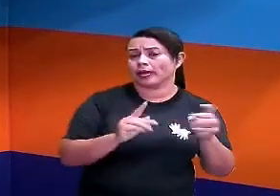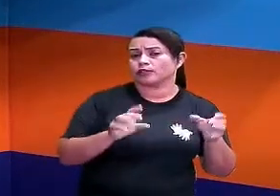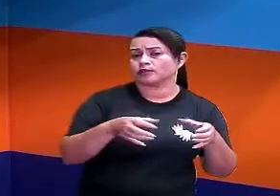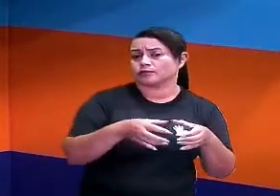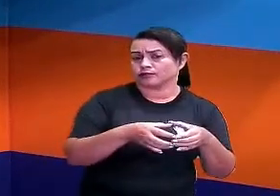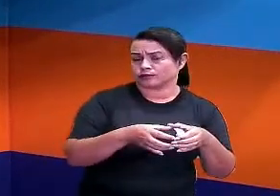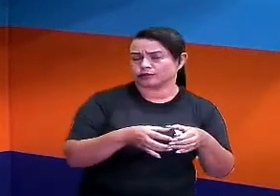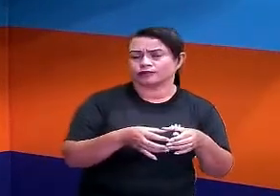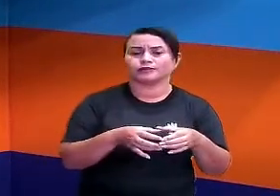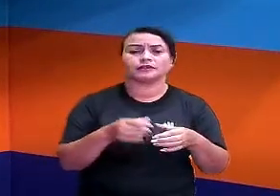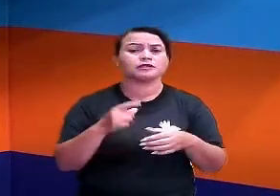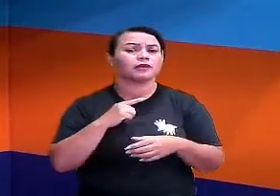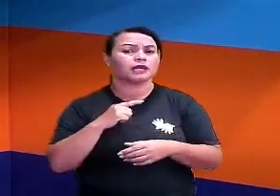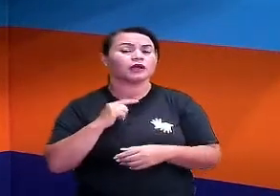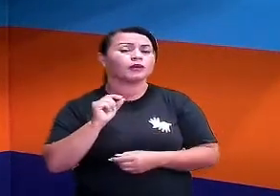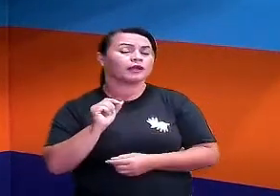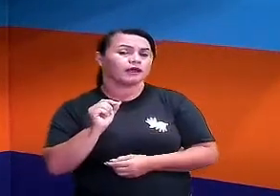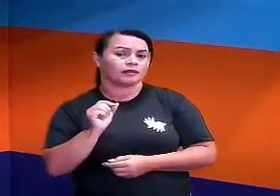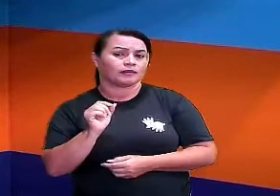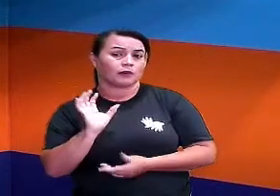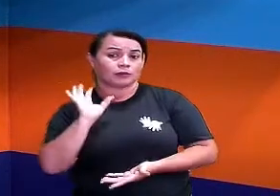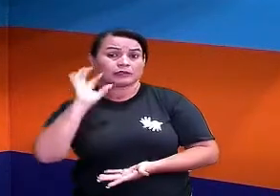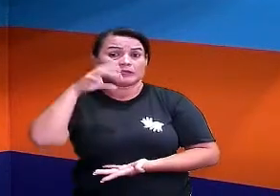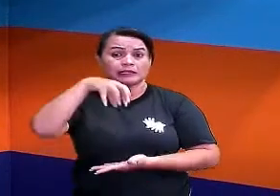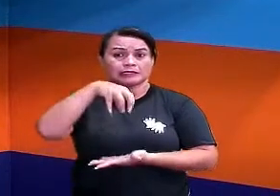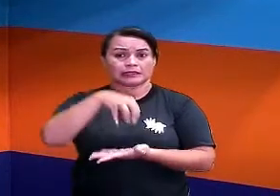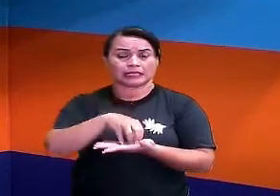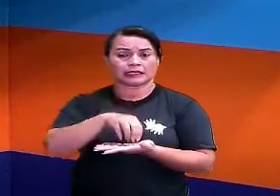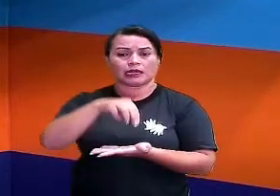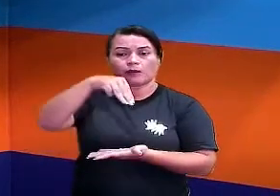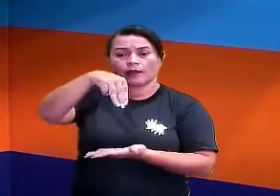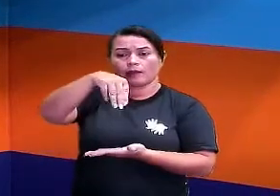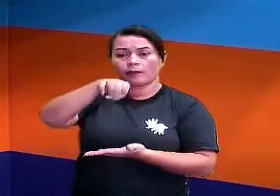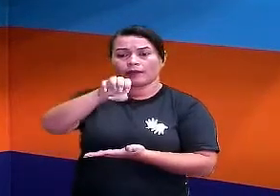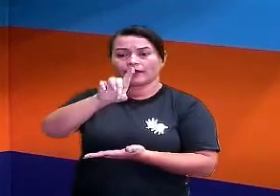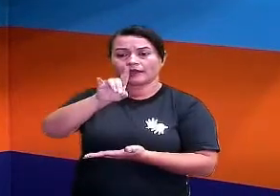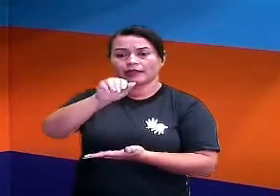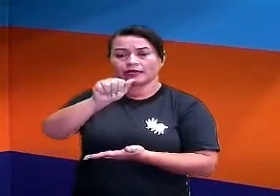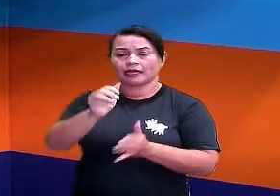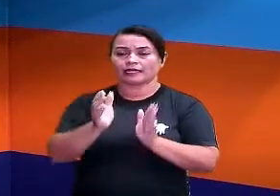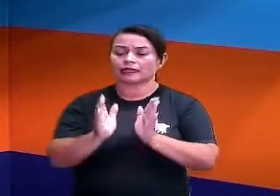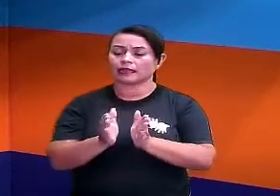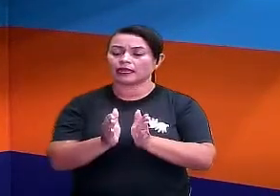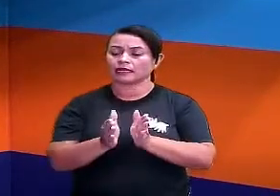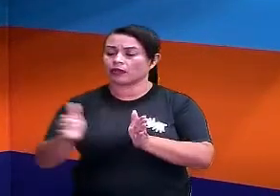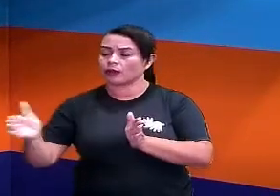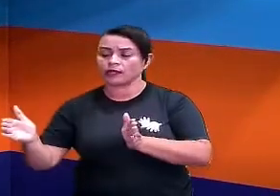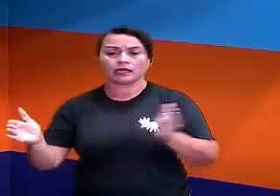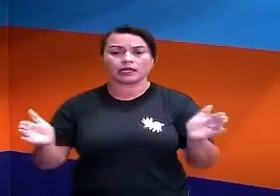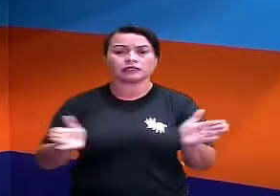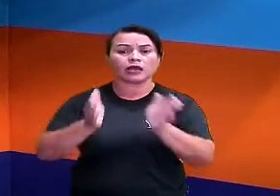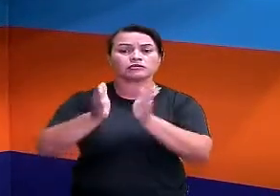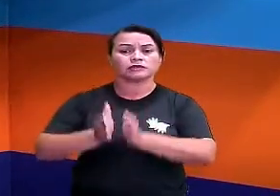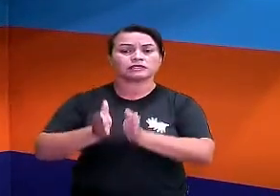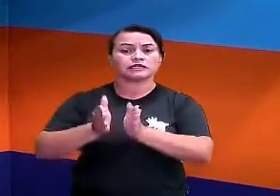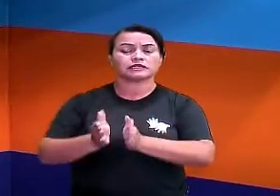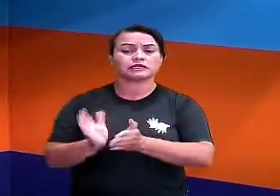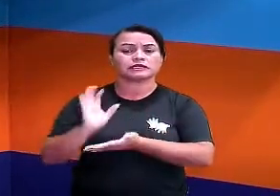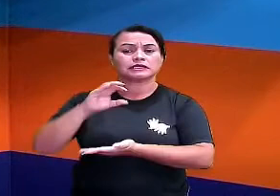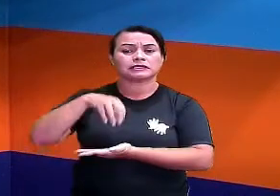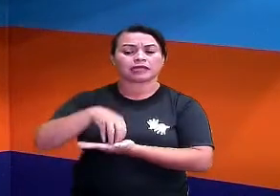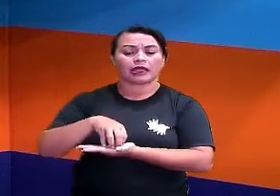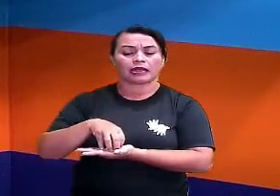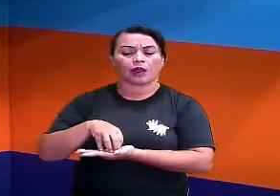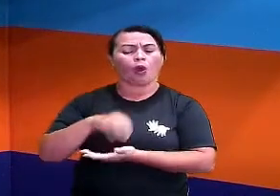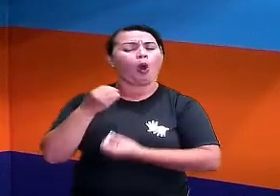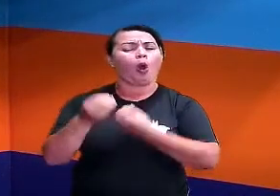seja, a mediana é o termo central, tá? Então, ele está lá na posição central. Mas o que é que eu